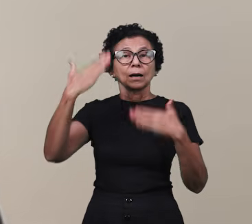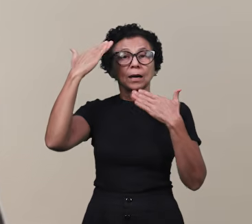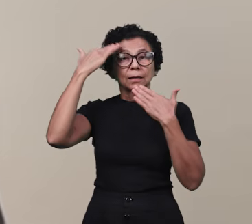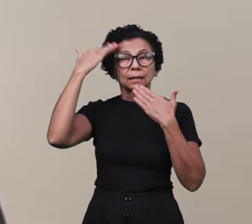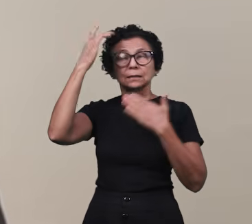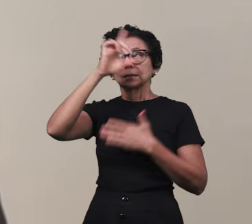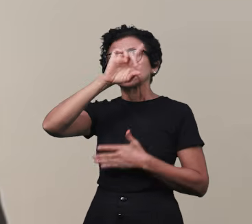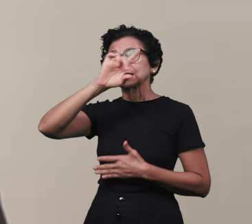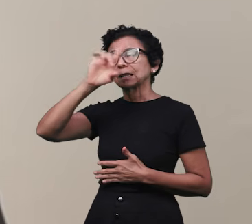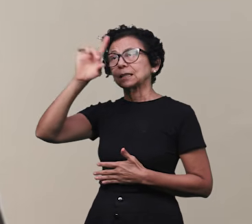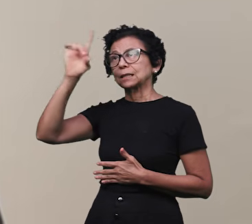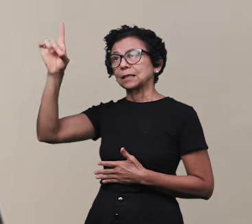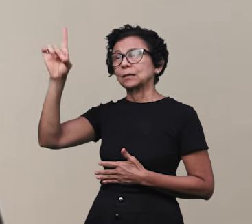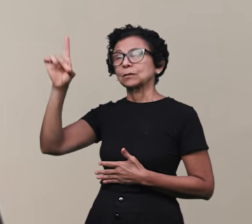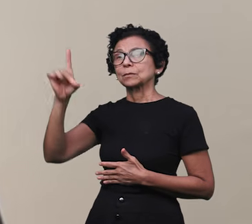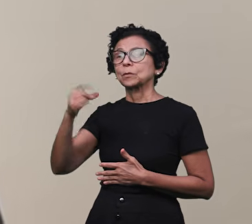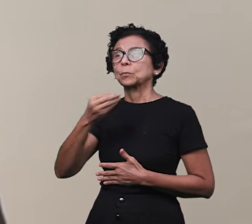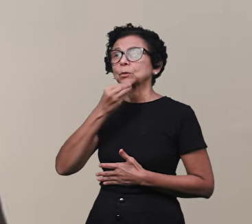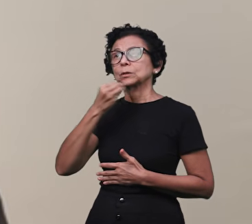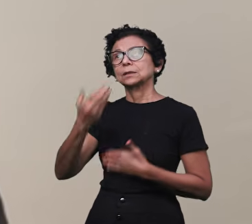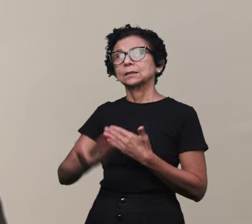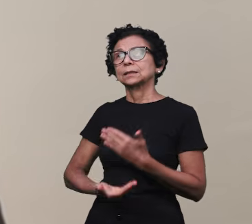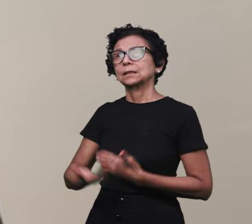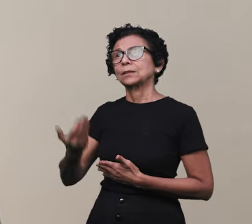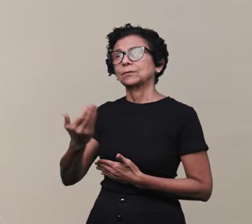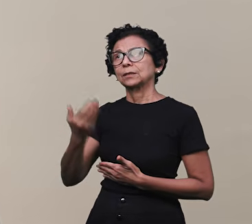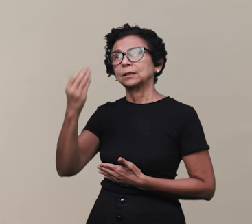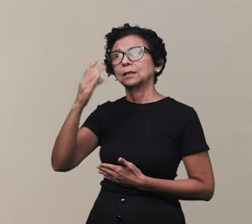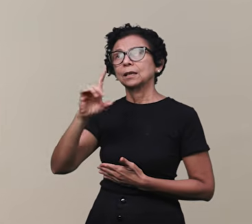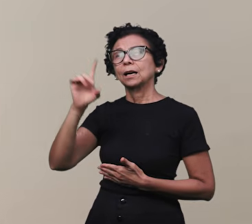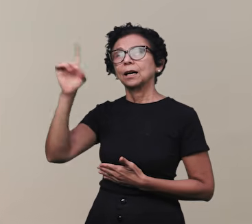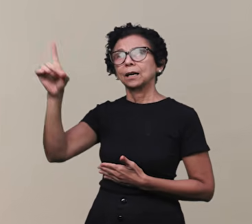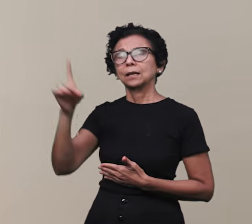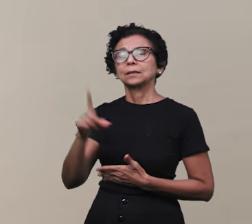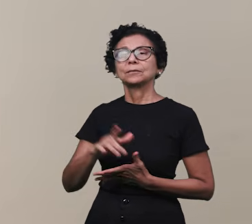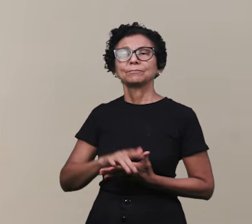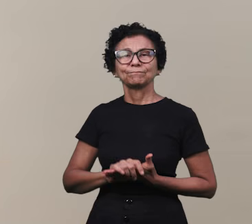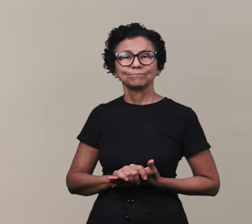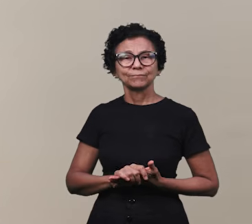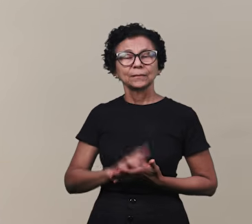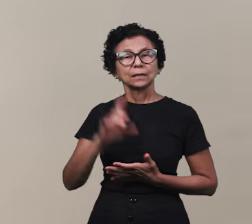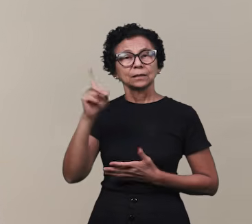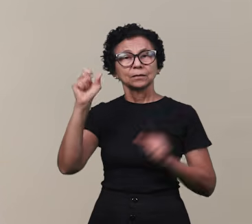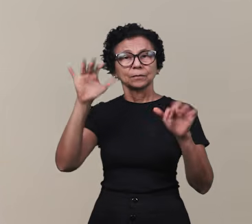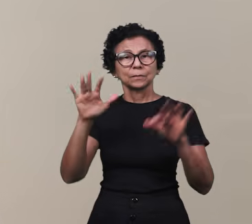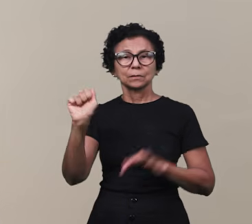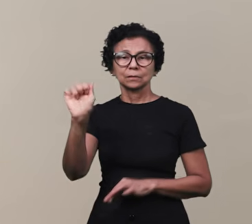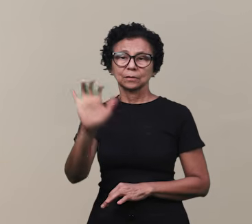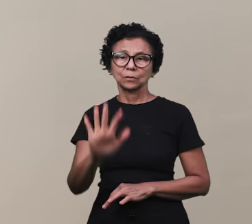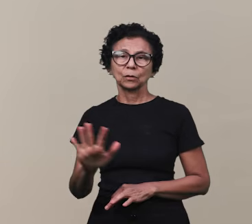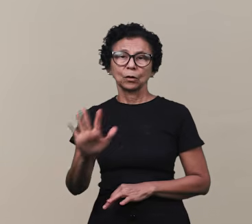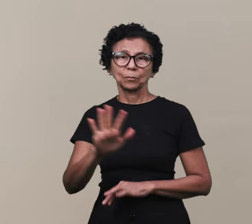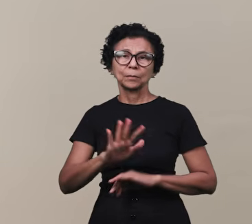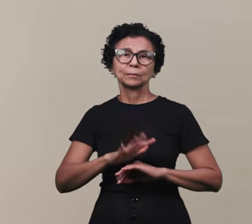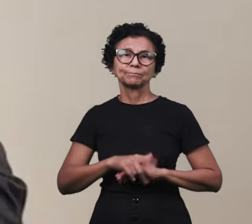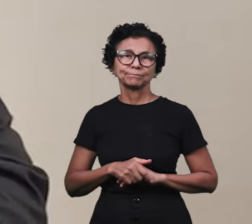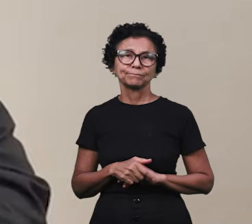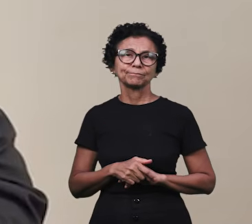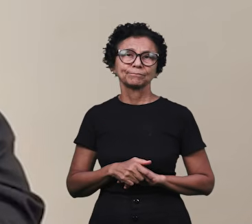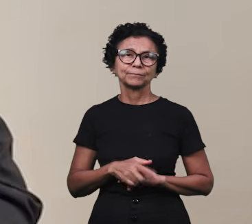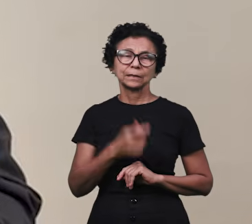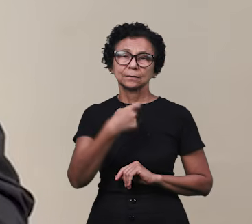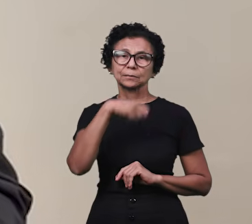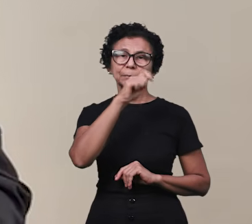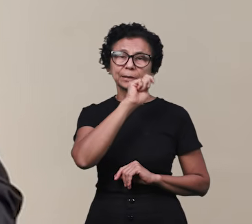e contemplar as grandes maravilhas que Deus tem operado na Europa, especialmente na Espanha. Nós